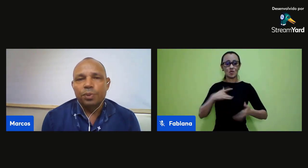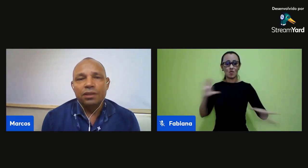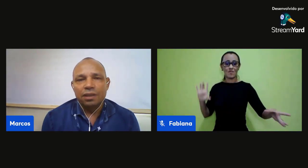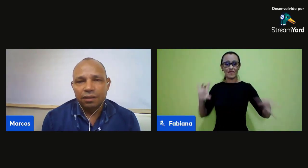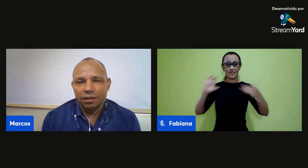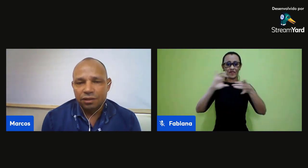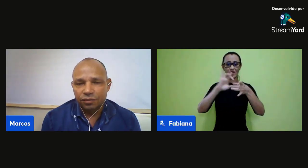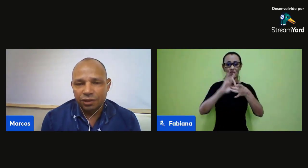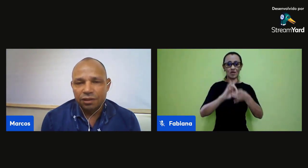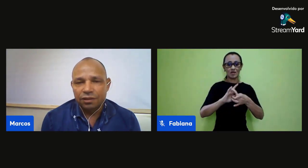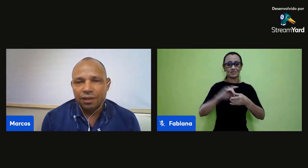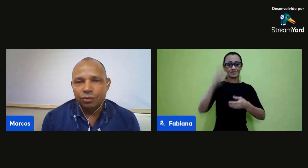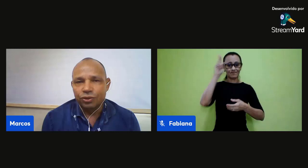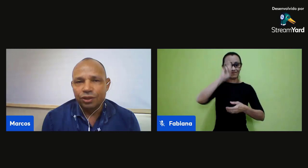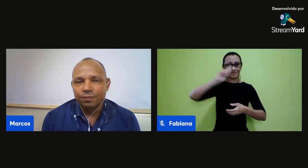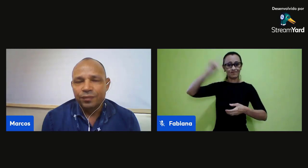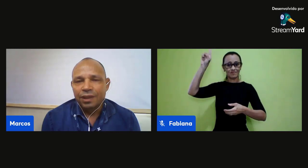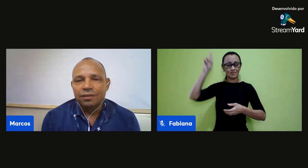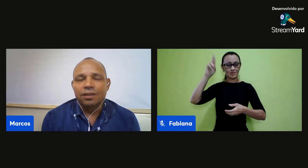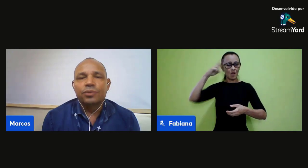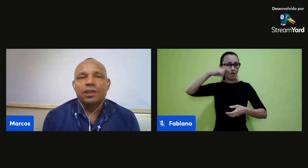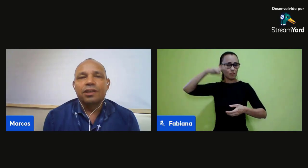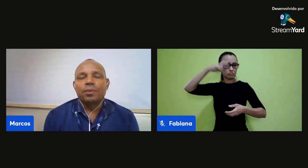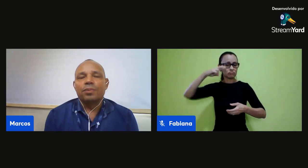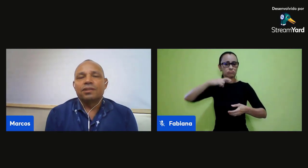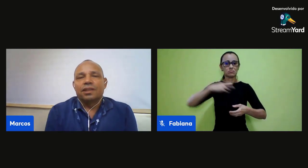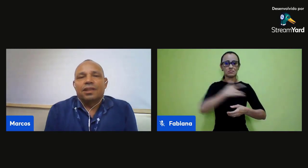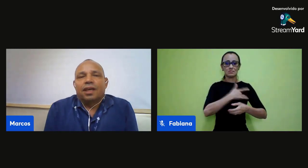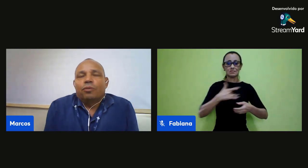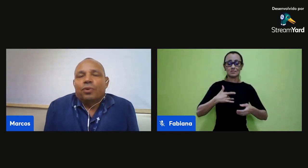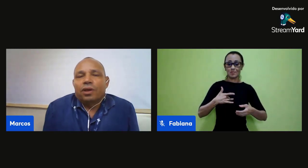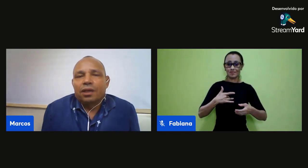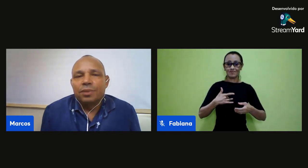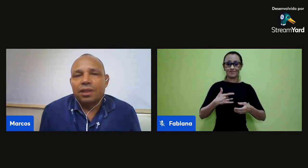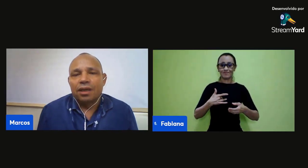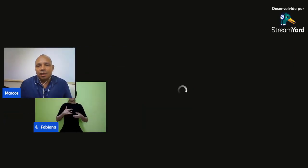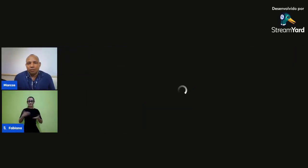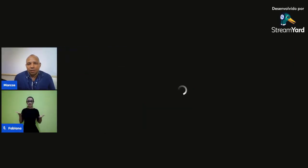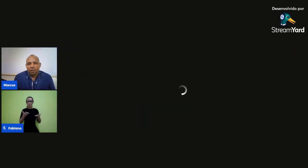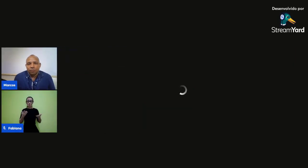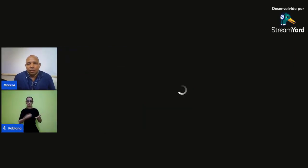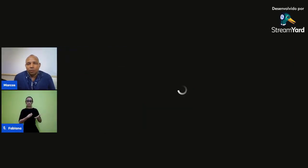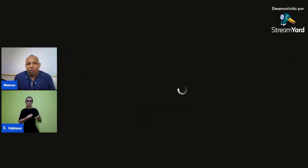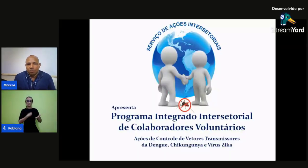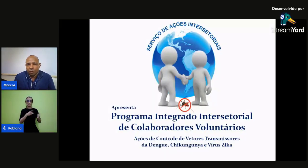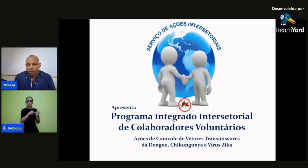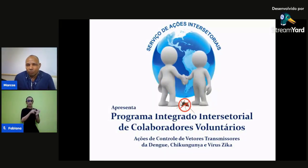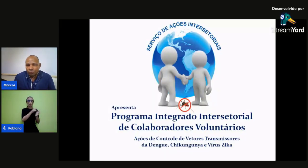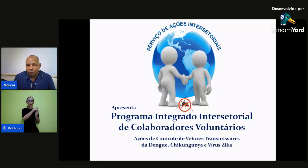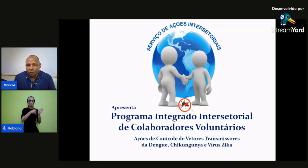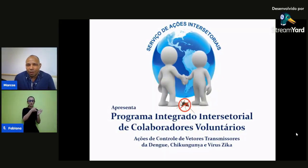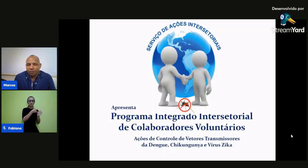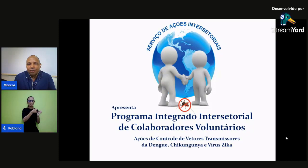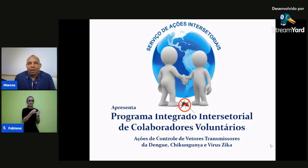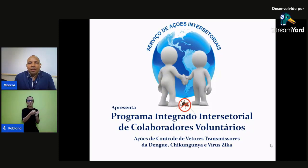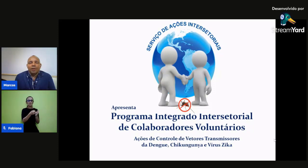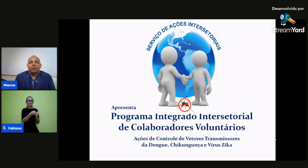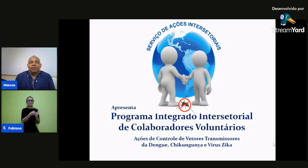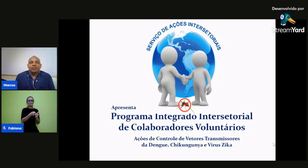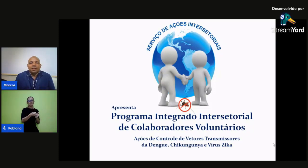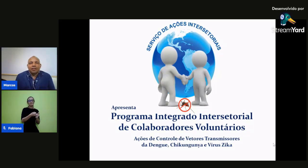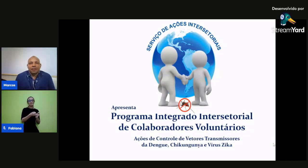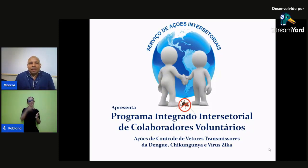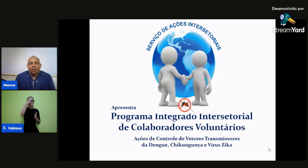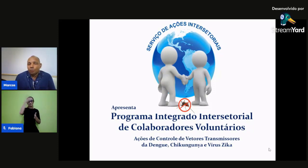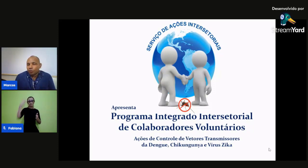à Superintendência de Vigilância e Saúde. Estamos aqui para apresentar o Programa Integrado Intersetorial de Colaboradores Voluntários da